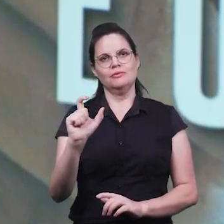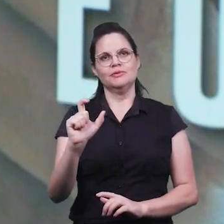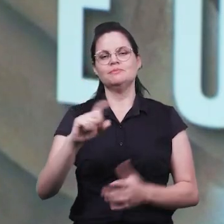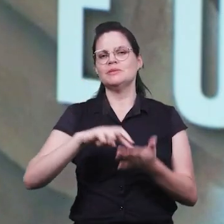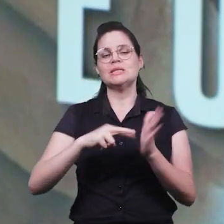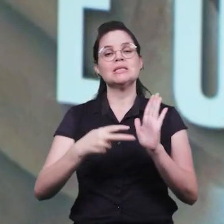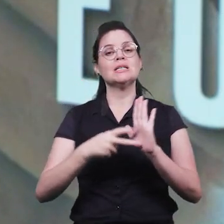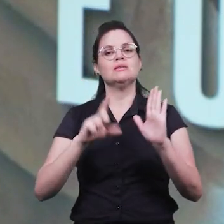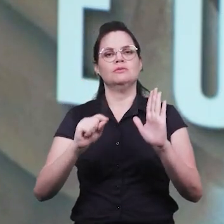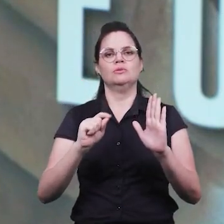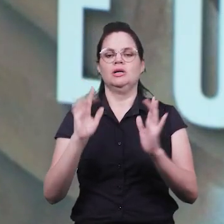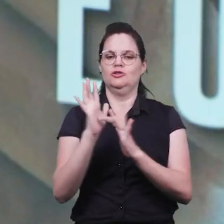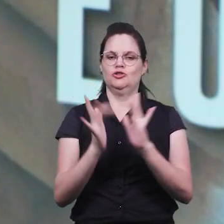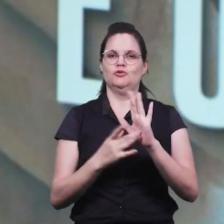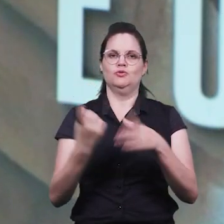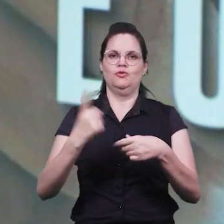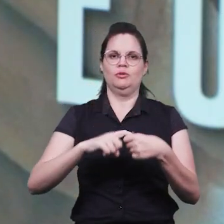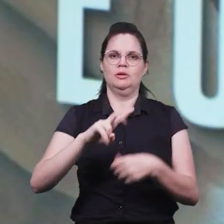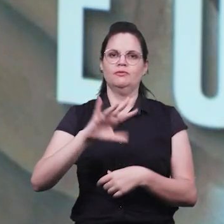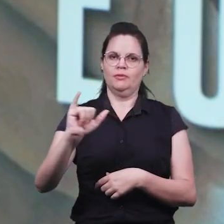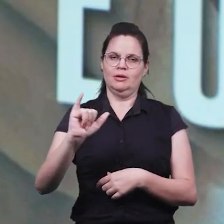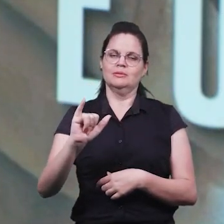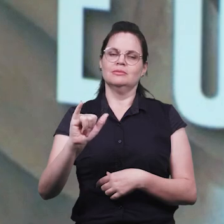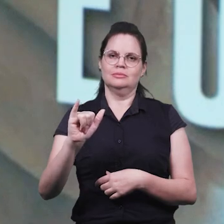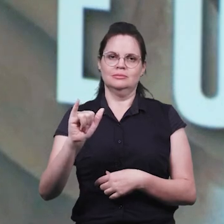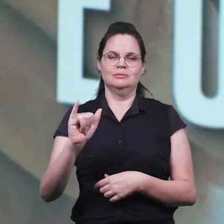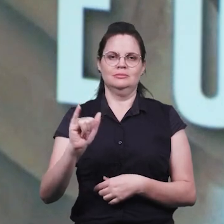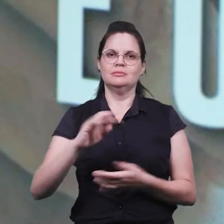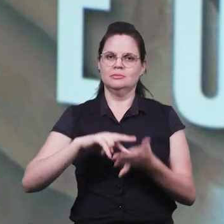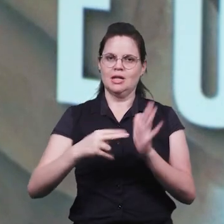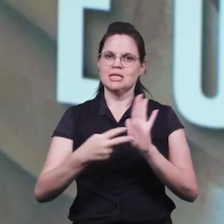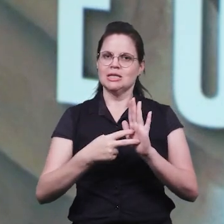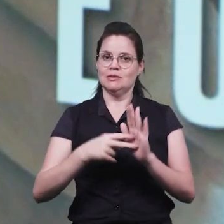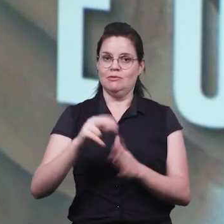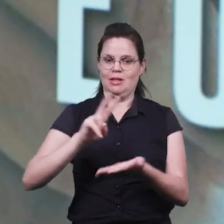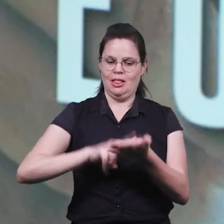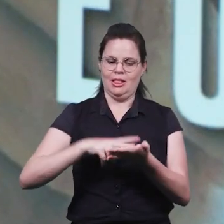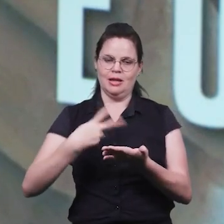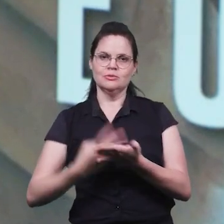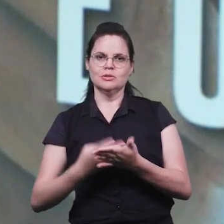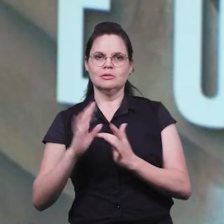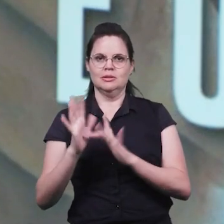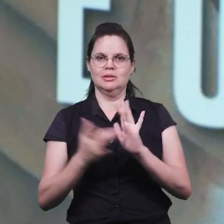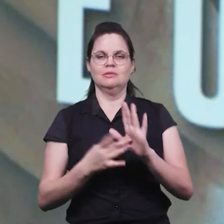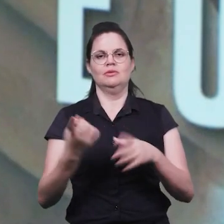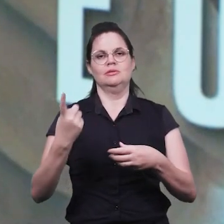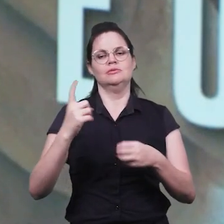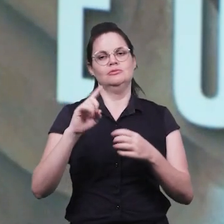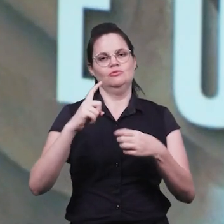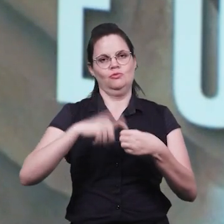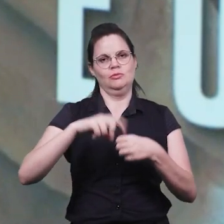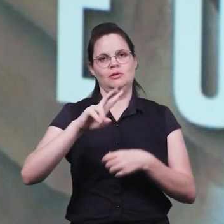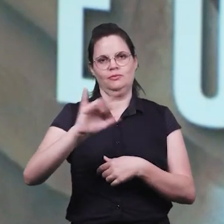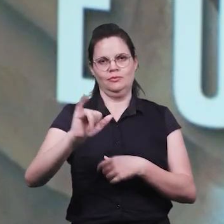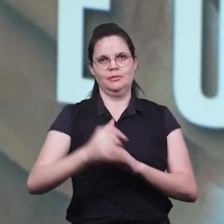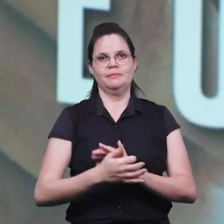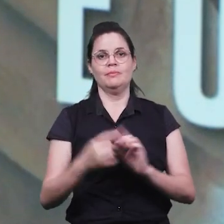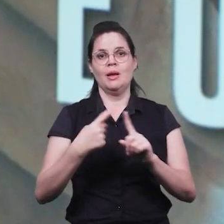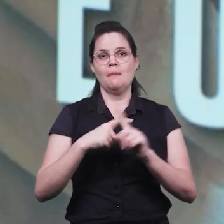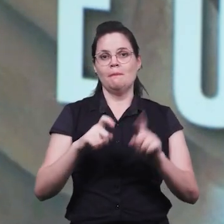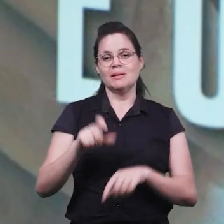Senhor Jesus vem. Mas a palavra Maranata, para nós, não é só um